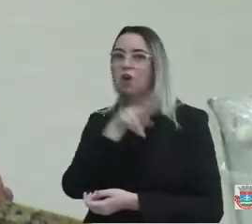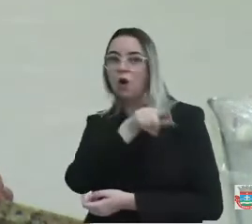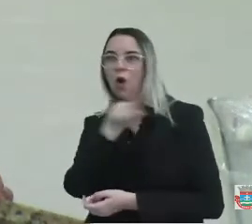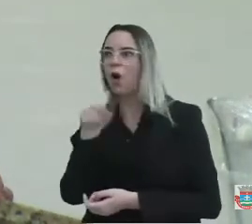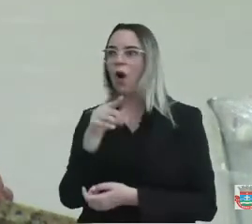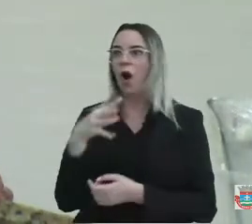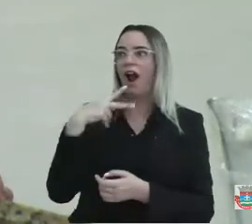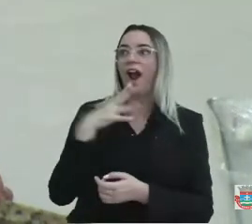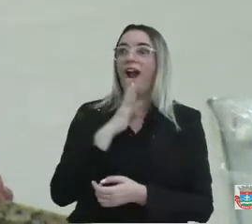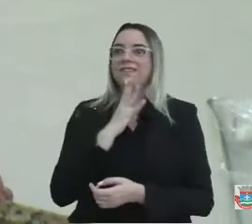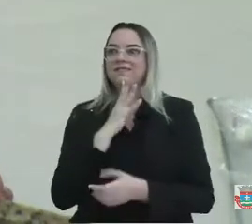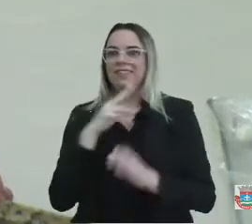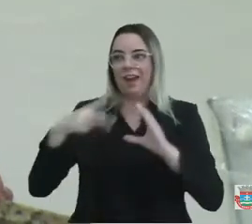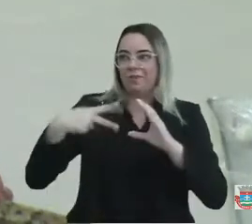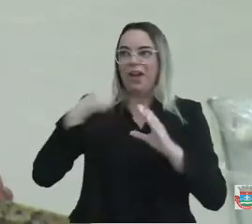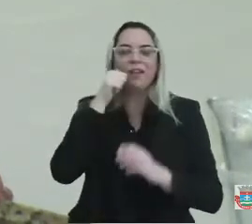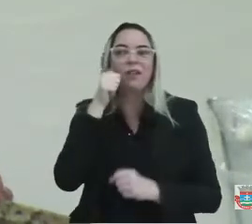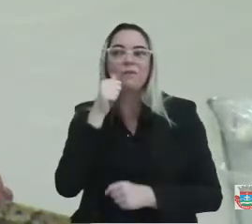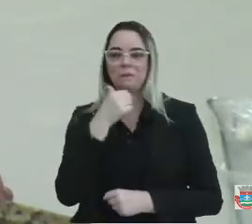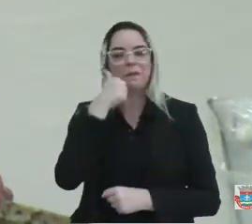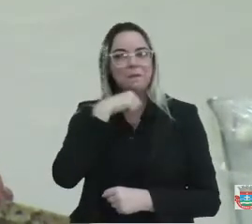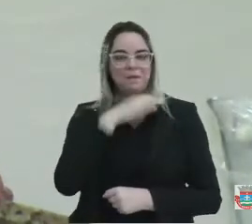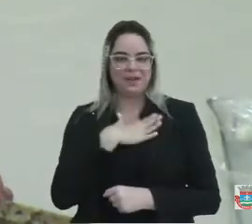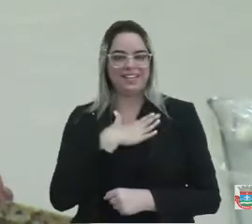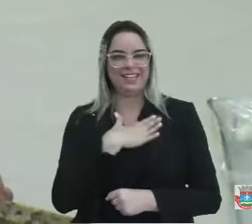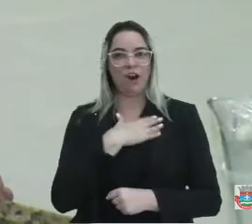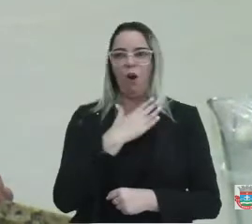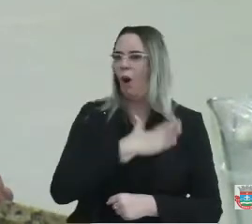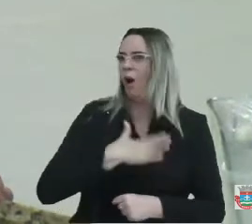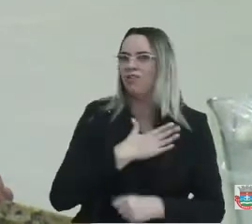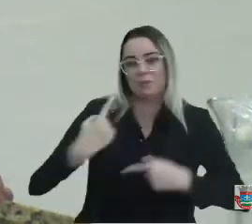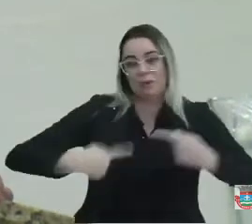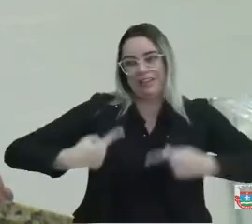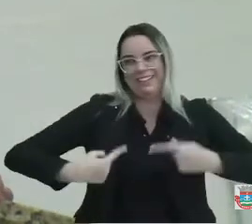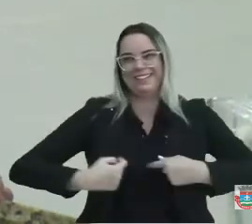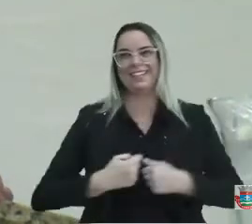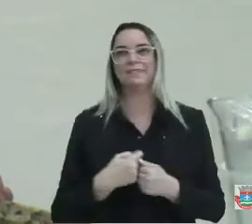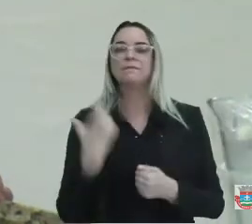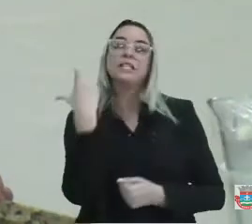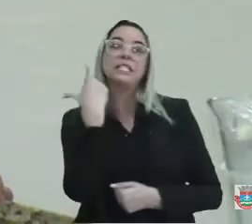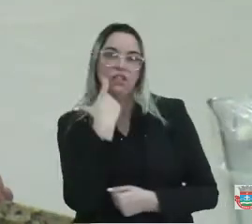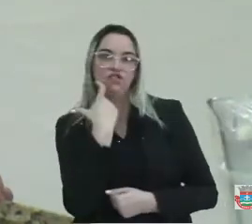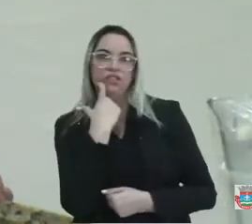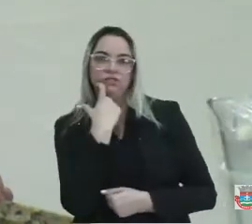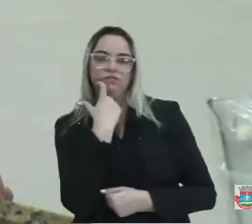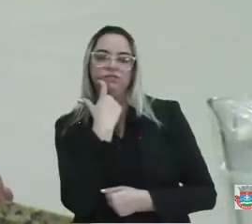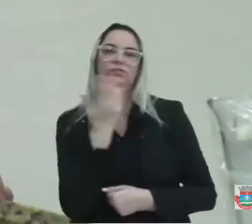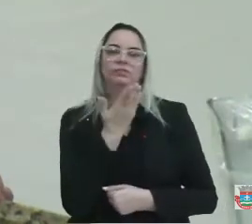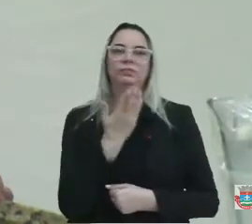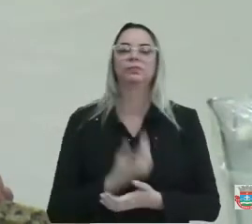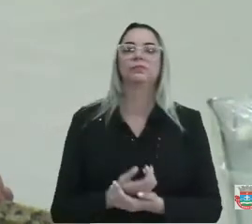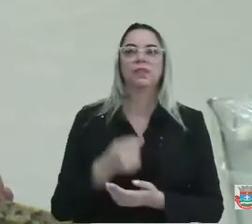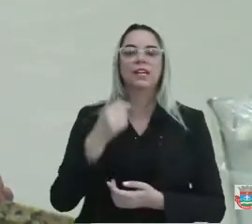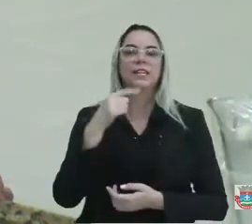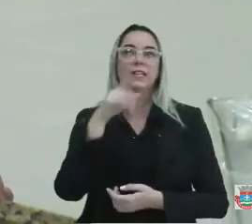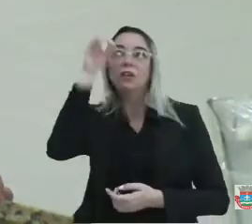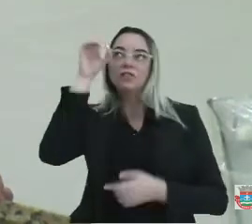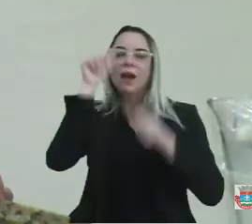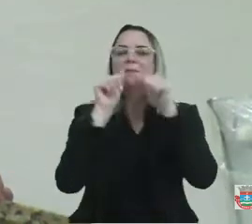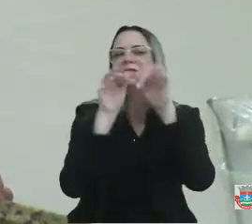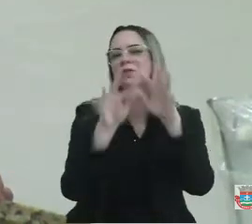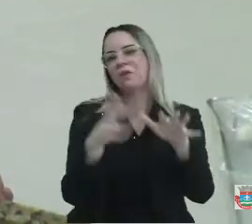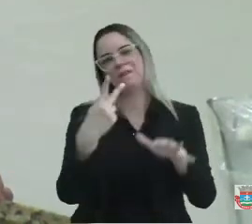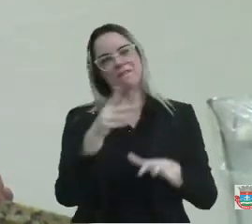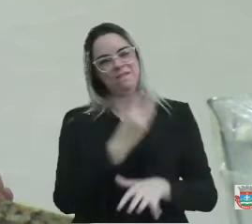de política. Ela está completando um ano na sexta-feira. Que Deus continue abençoando sua vida, mamãe, e a vida